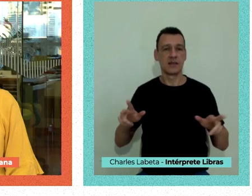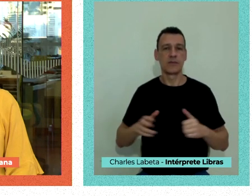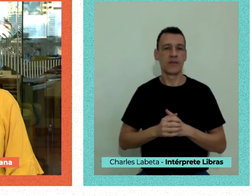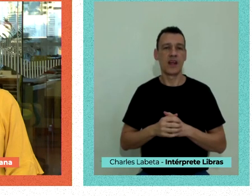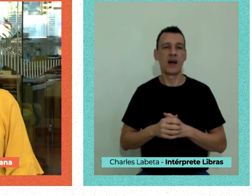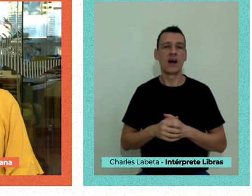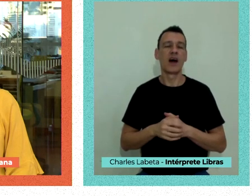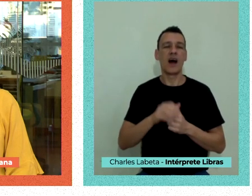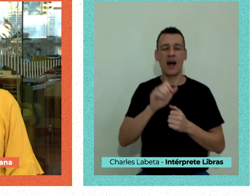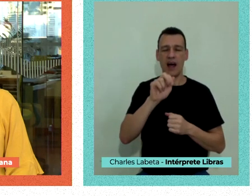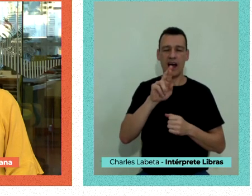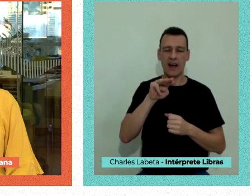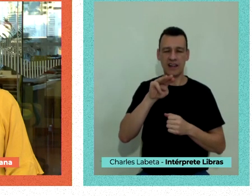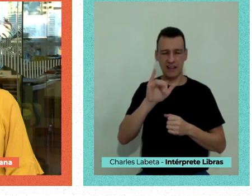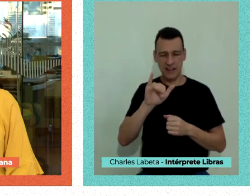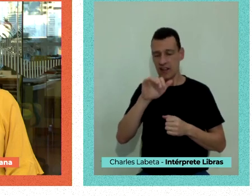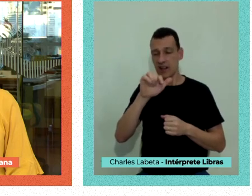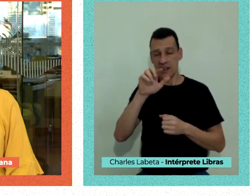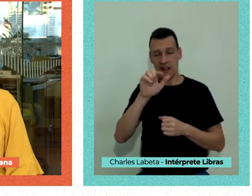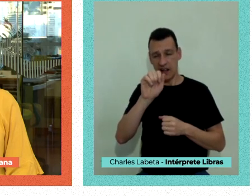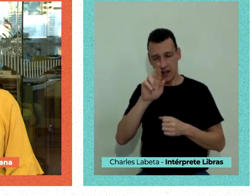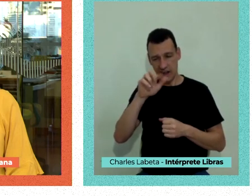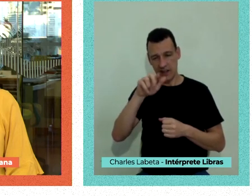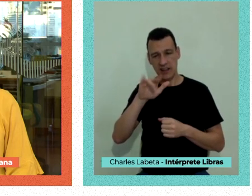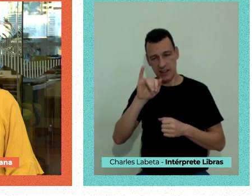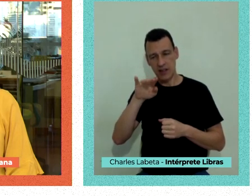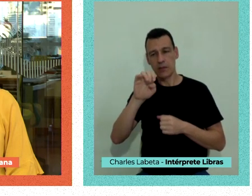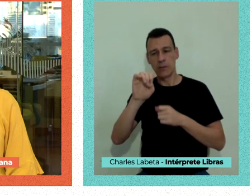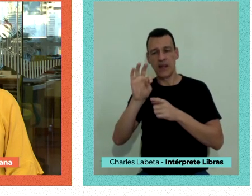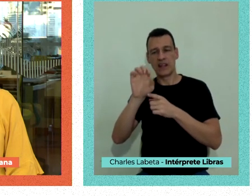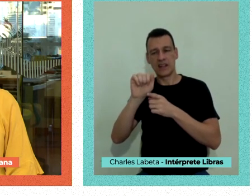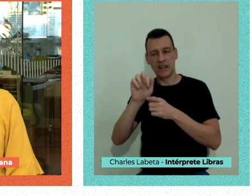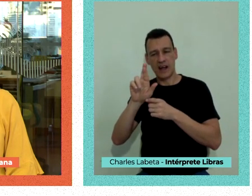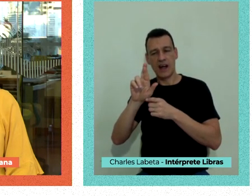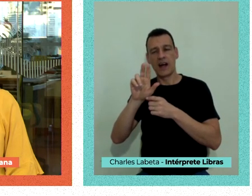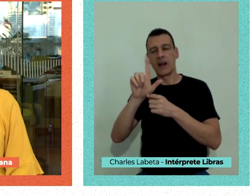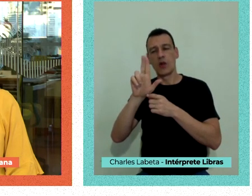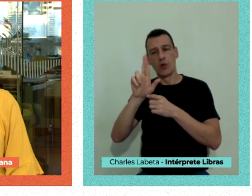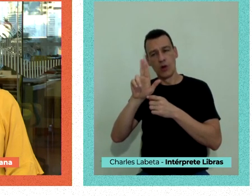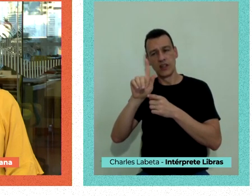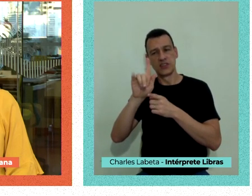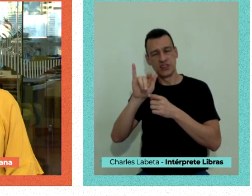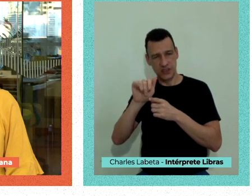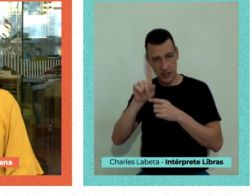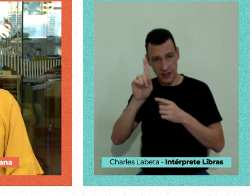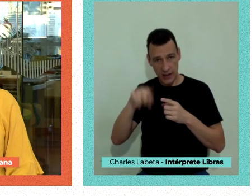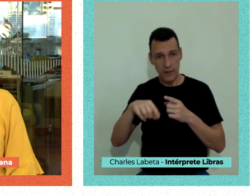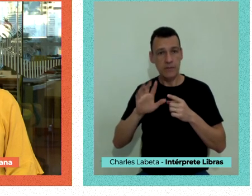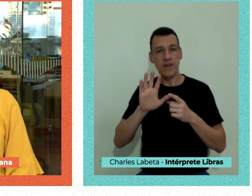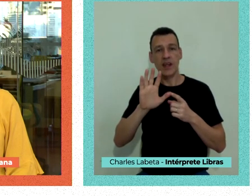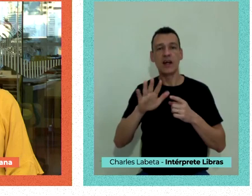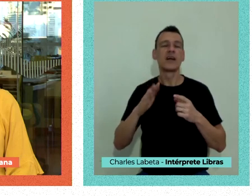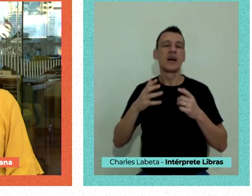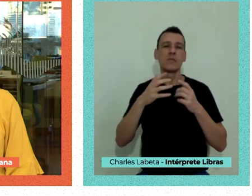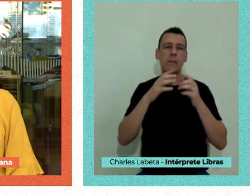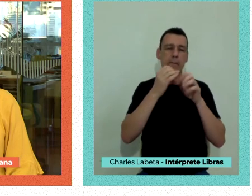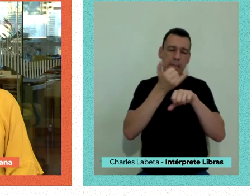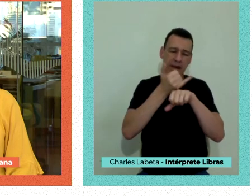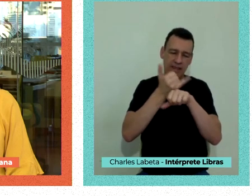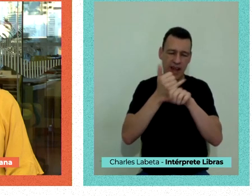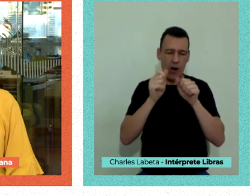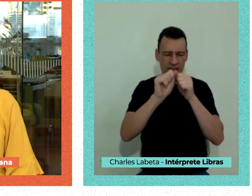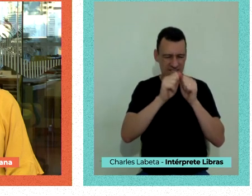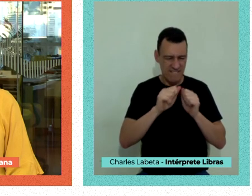que são as confecções de metais dos povos bantos, que fizeram enxadas